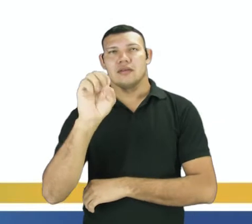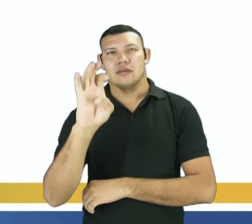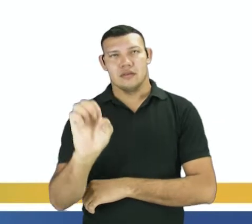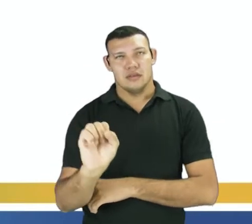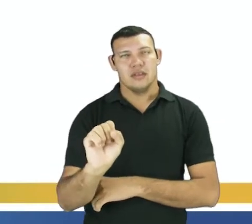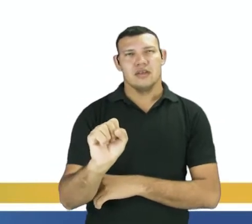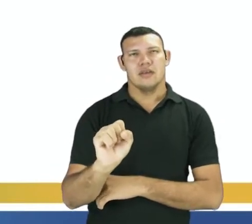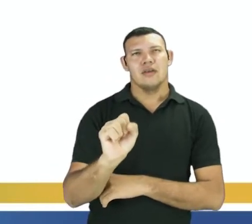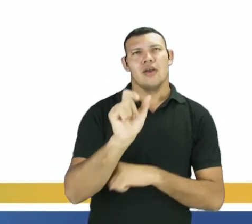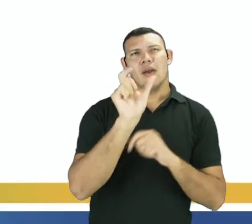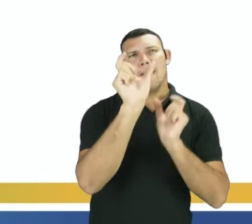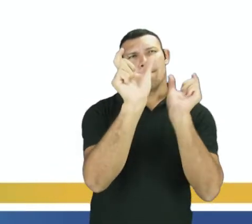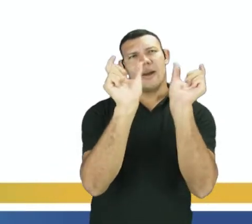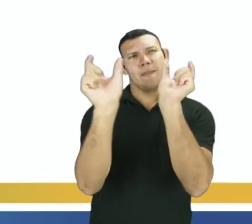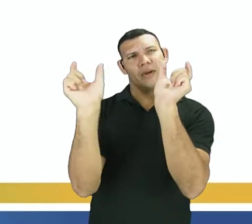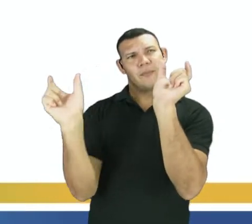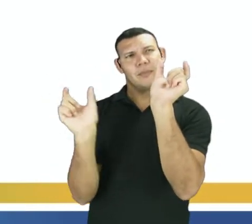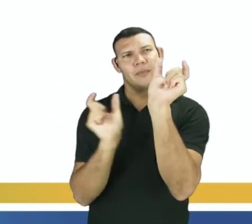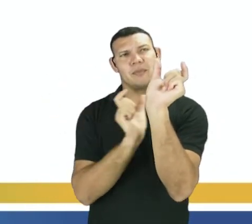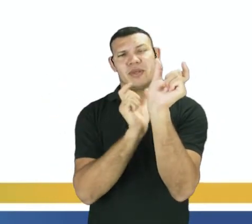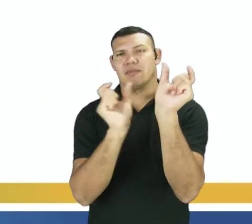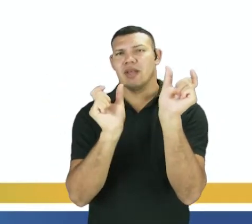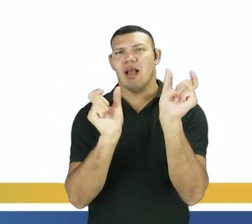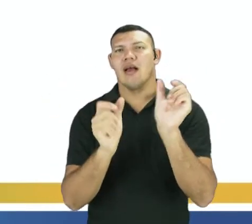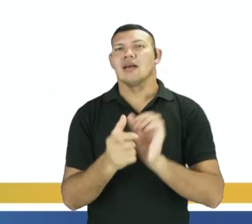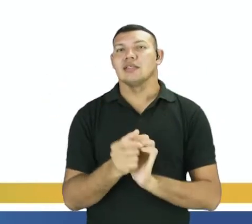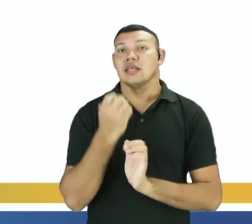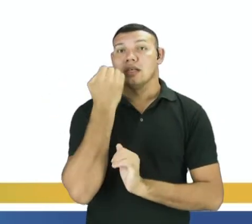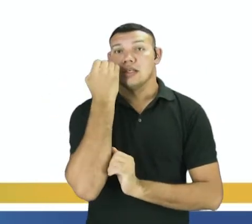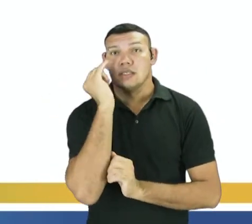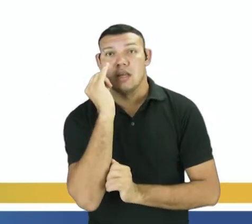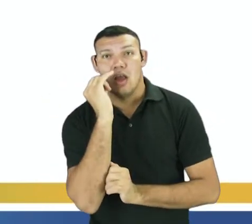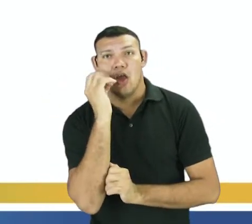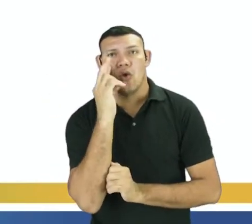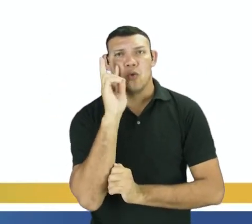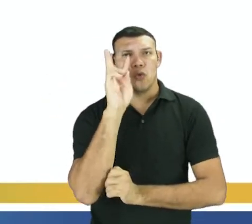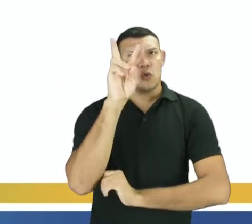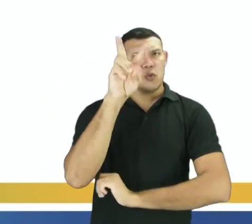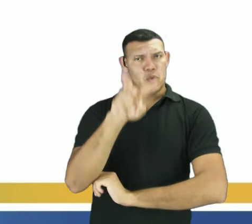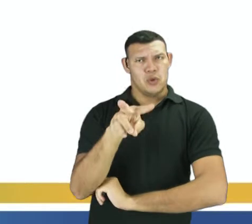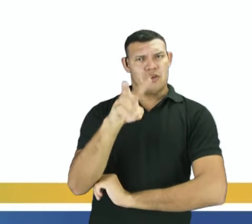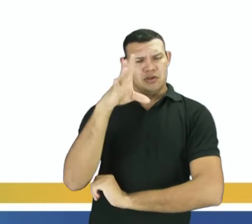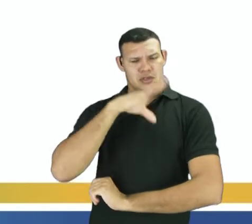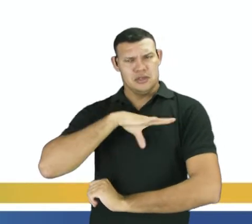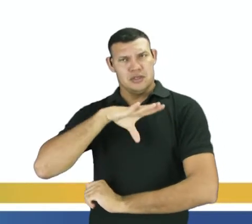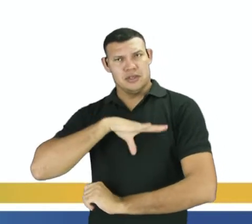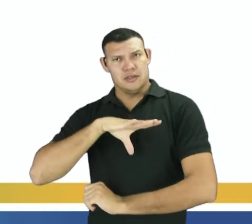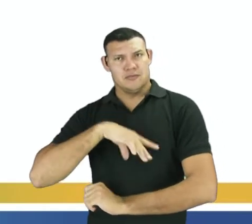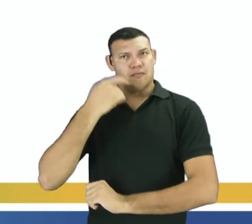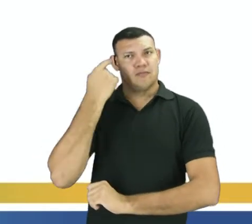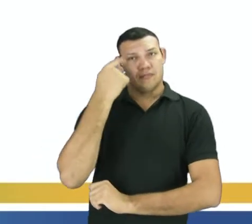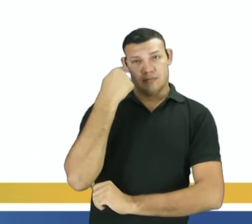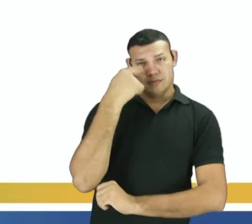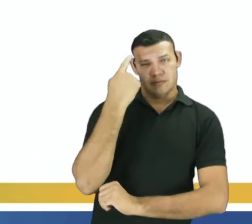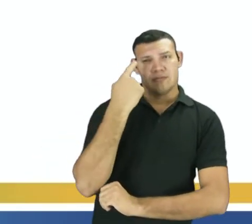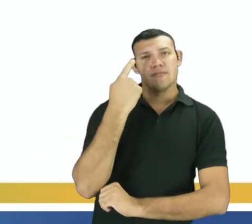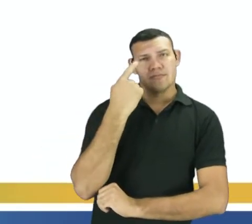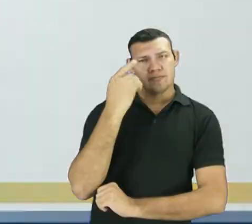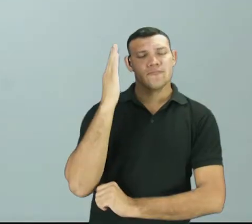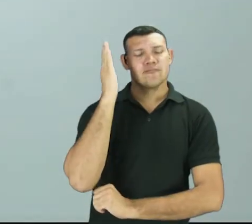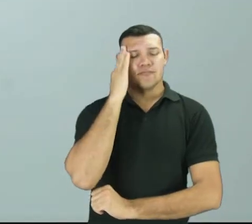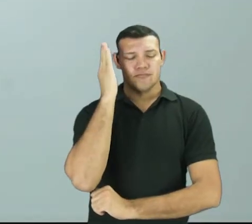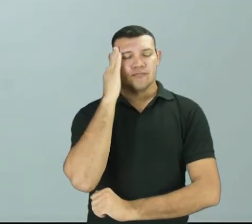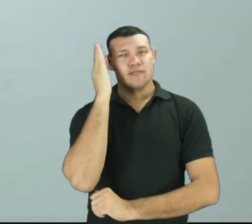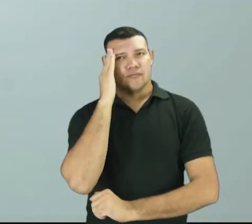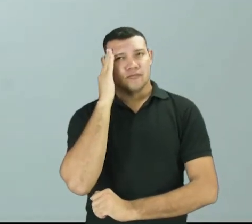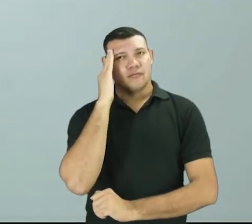lado, em contraste com. Se você observar essas palavrinhas em textos de língua espanhola, saibam que